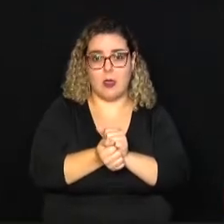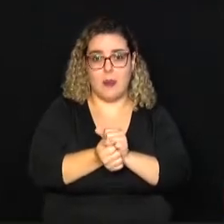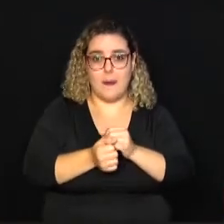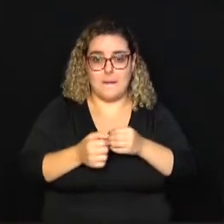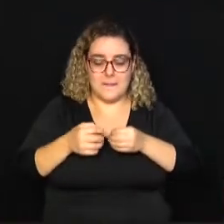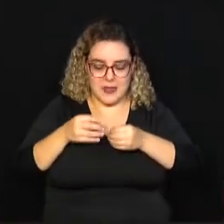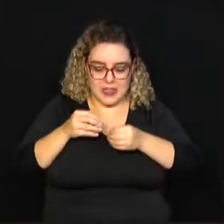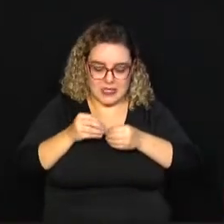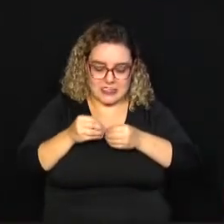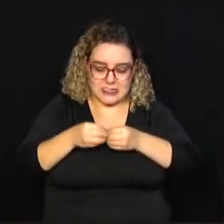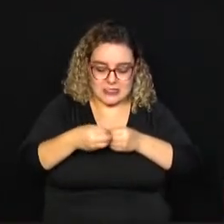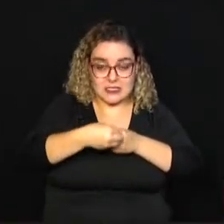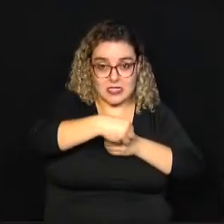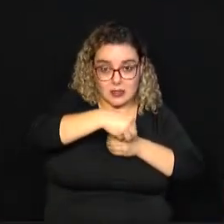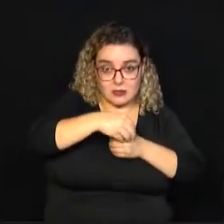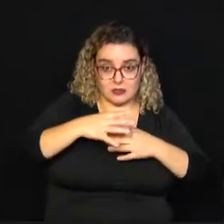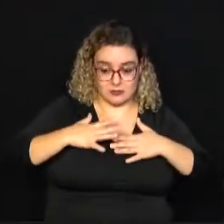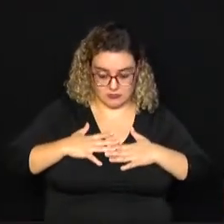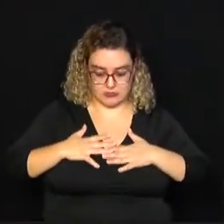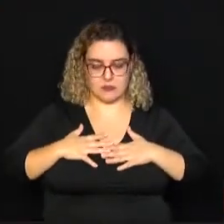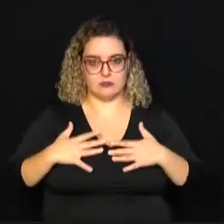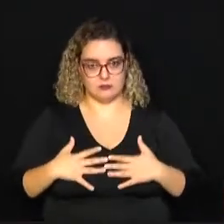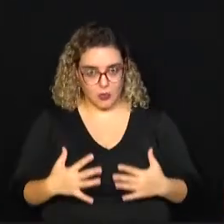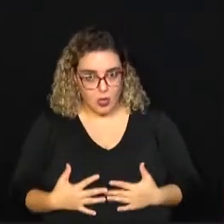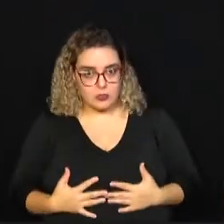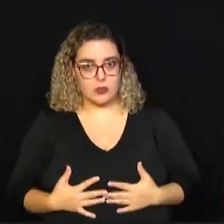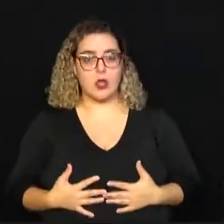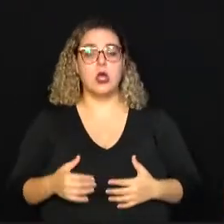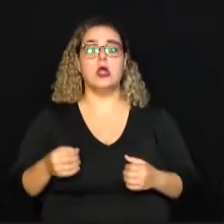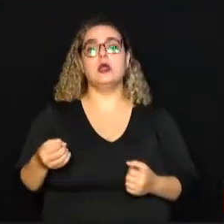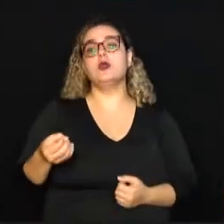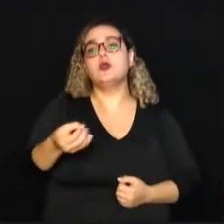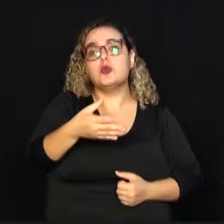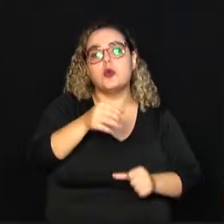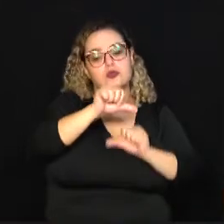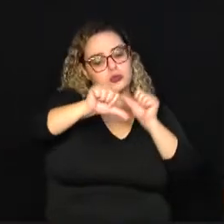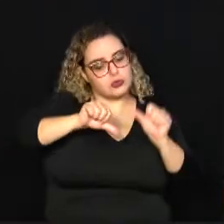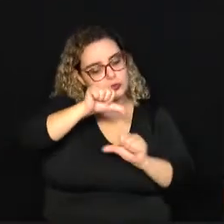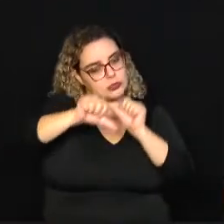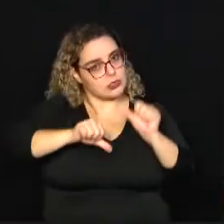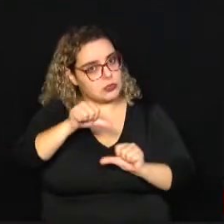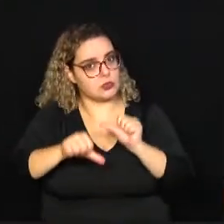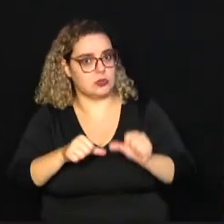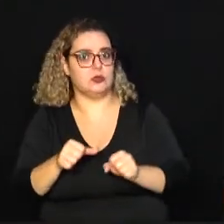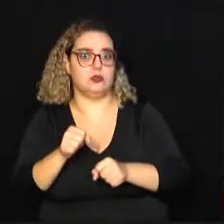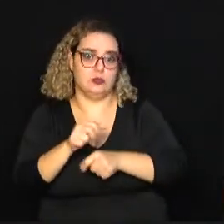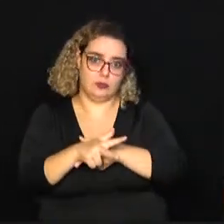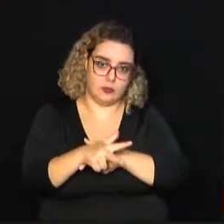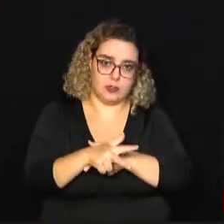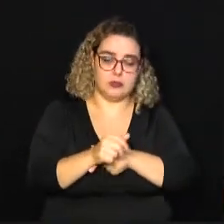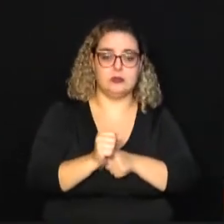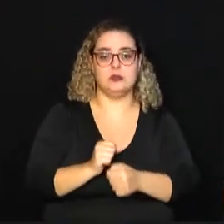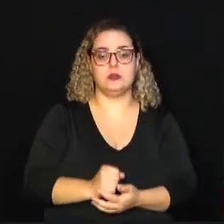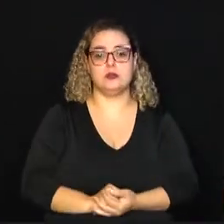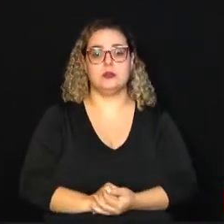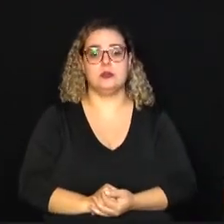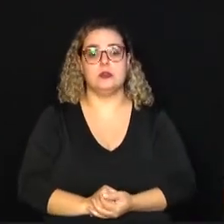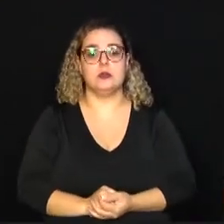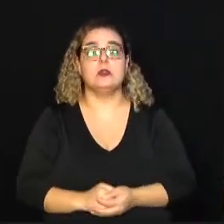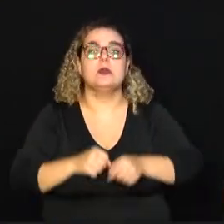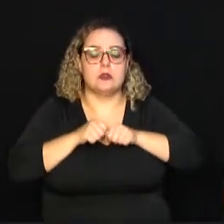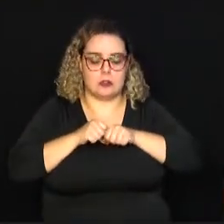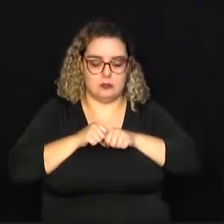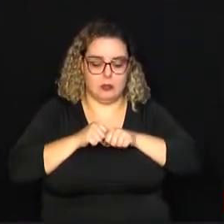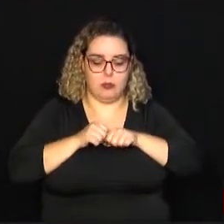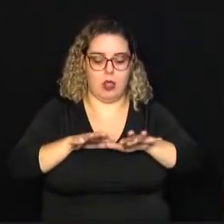que está contaminada, e ele vai produzir novas versões daquele vírus que vão, então, se disseminar,